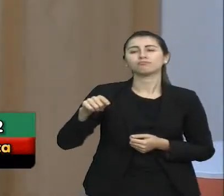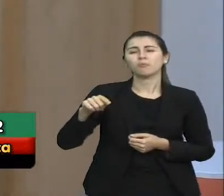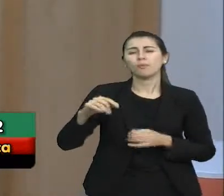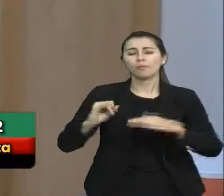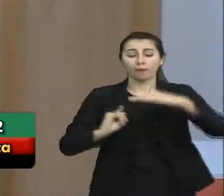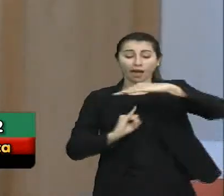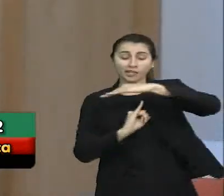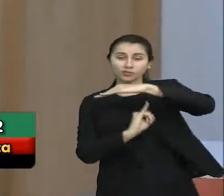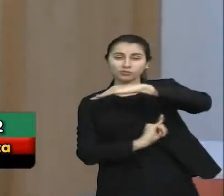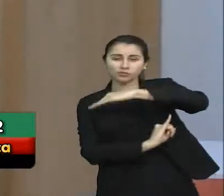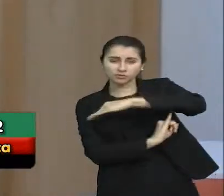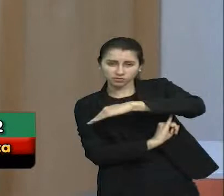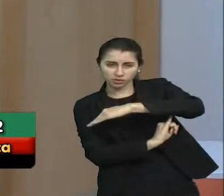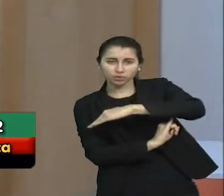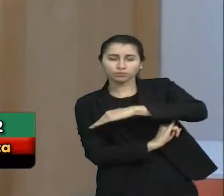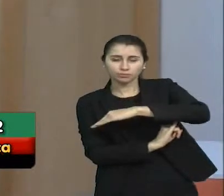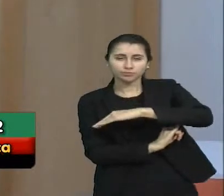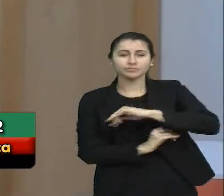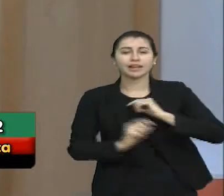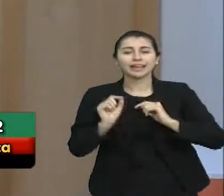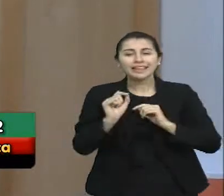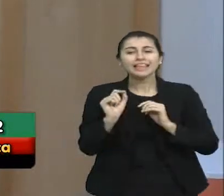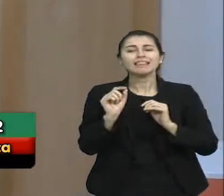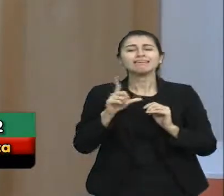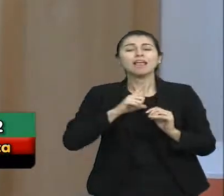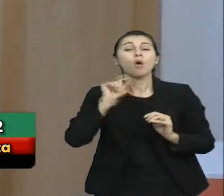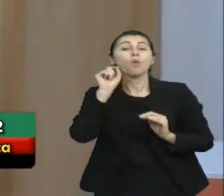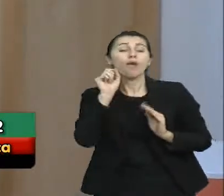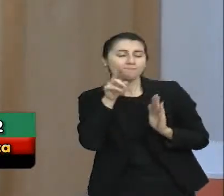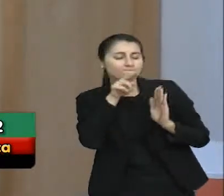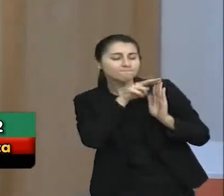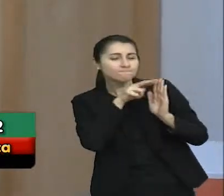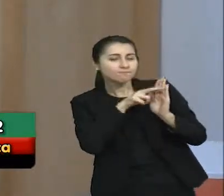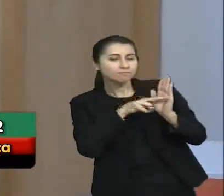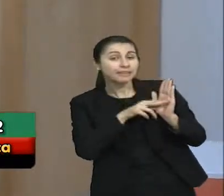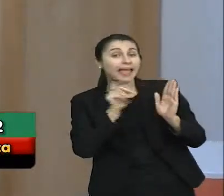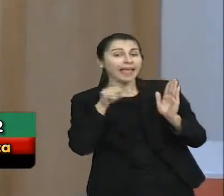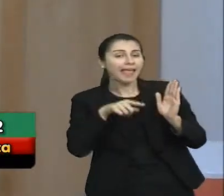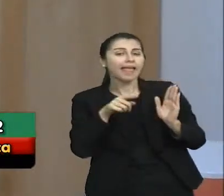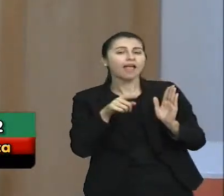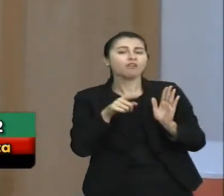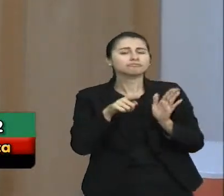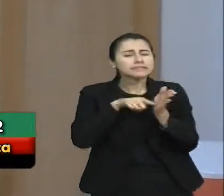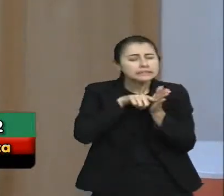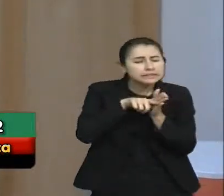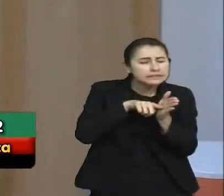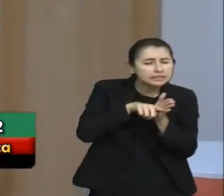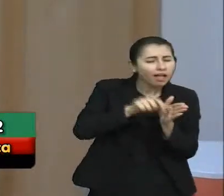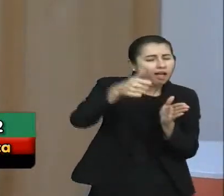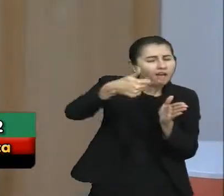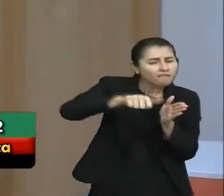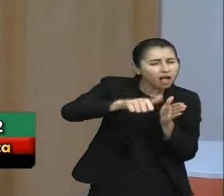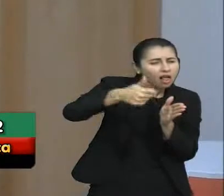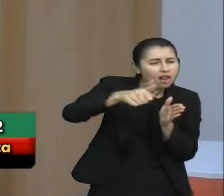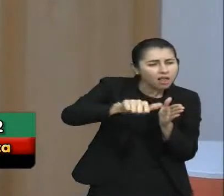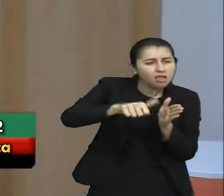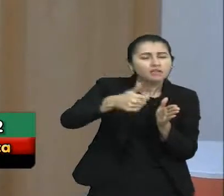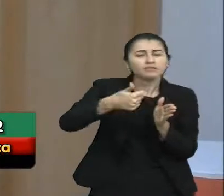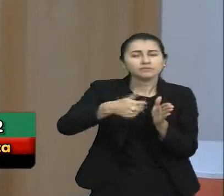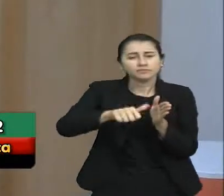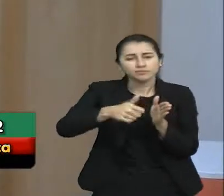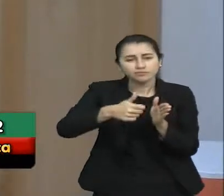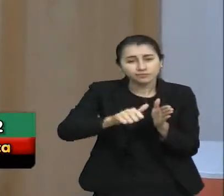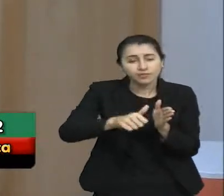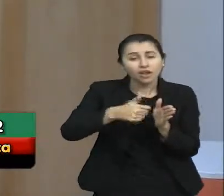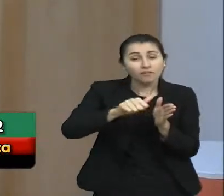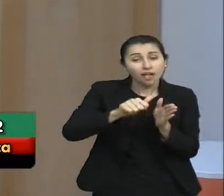Ele abrange, né, ele acolhe, e fiscalizador, vamos dizer. Ele fiscaliza as